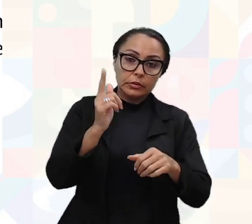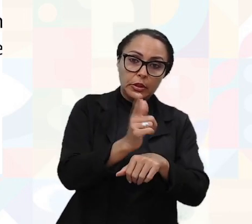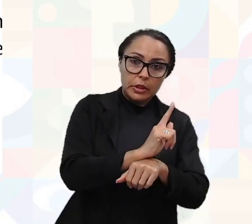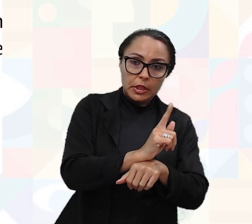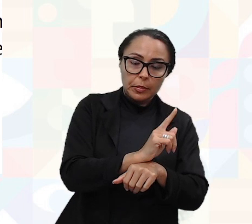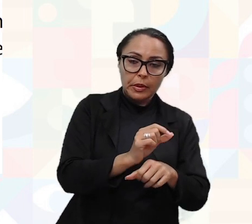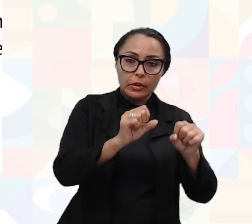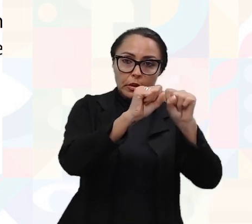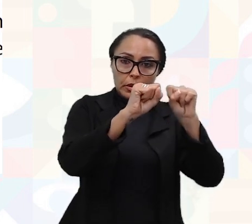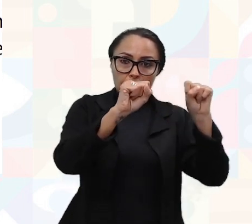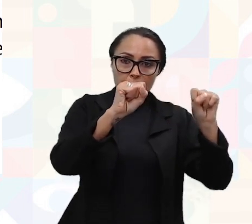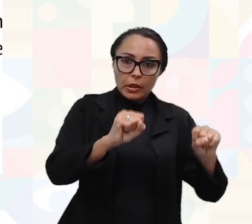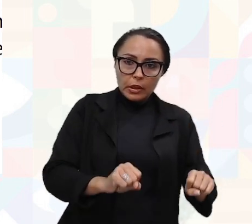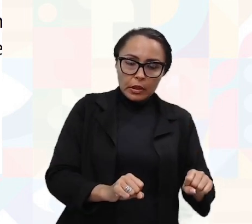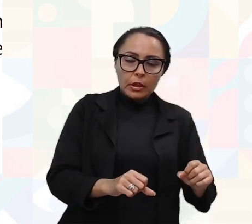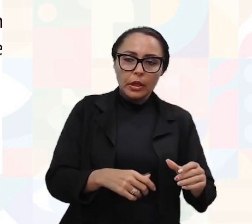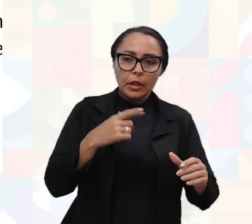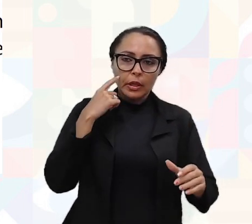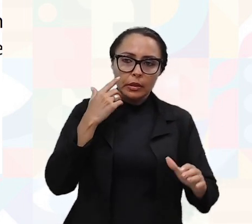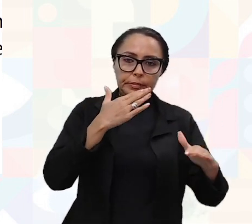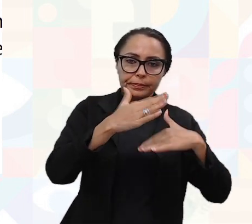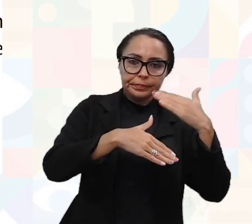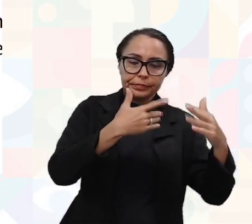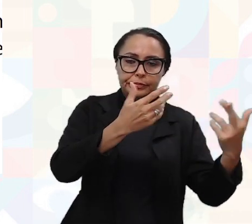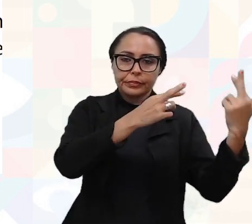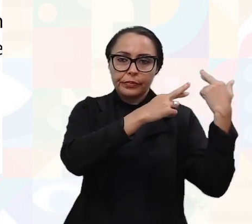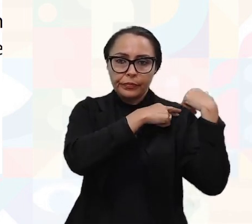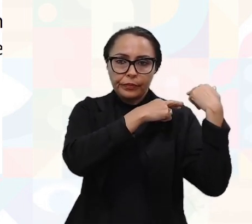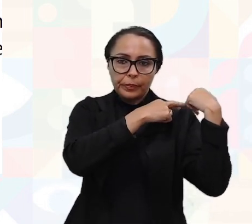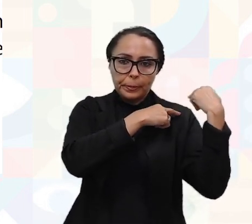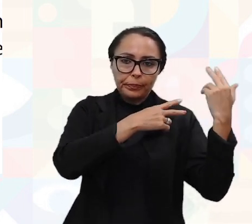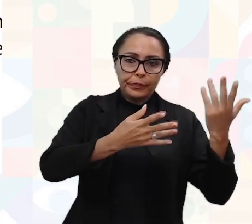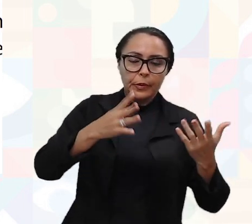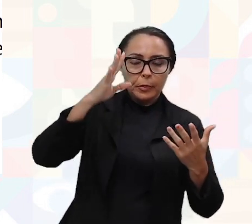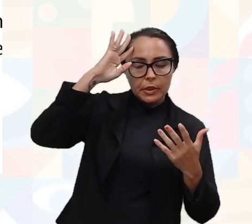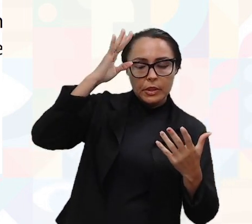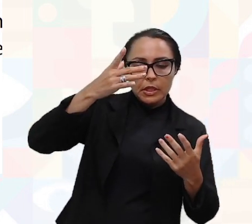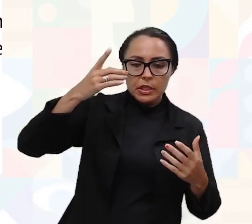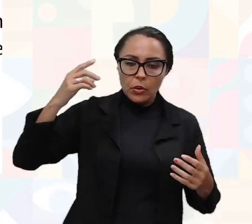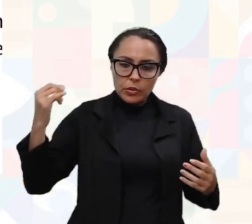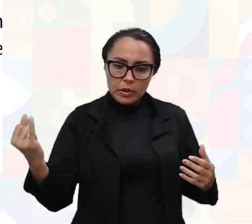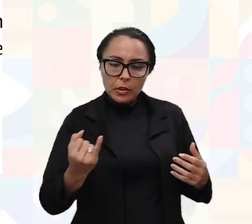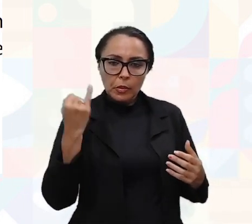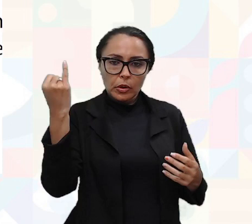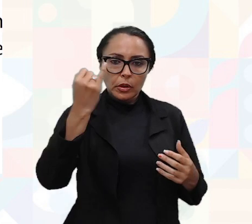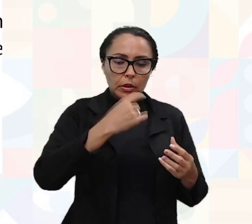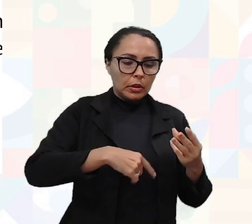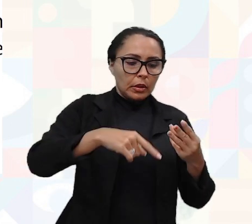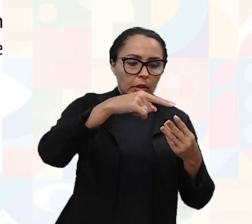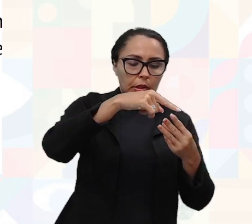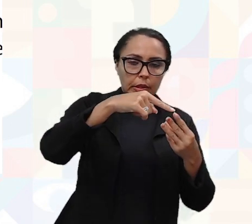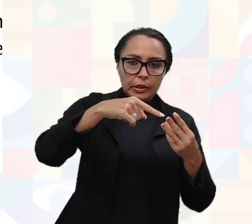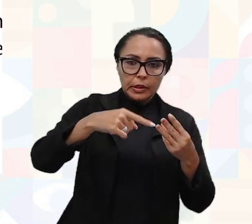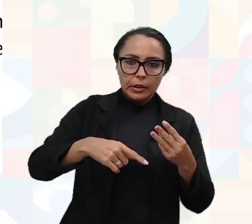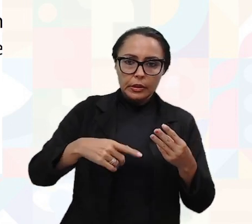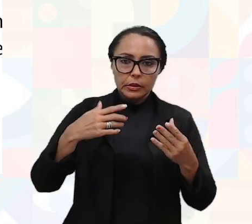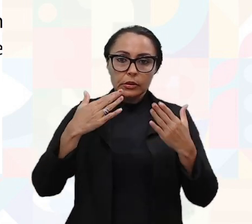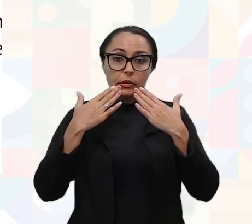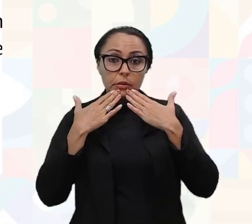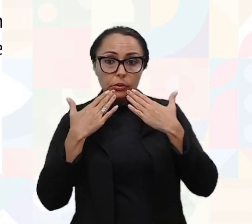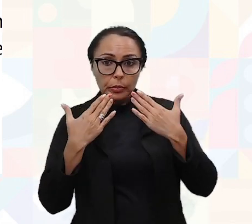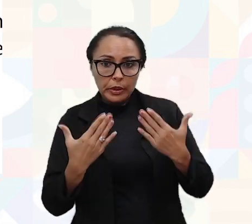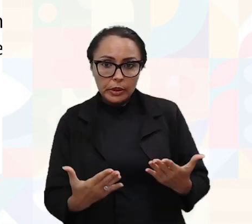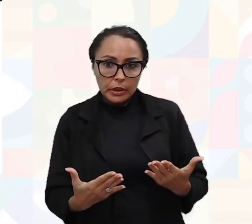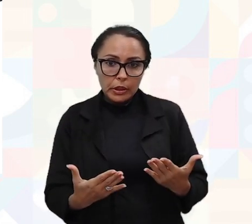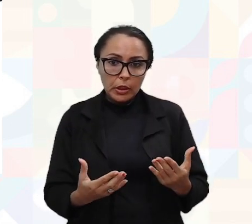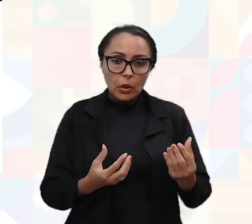sistema, os grandes sistemas de produção são responsáveis por tomar decisões importantes em 3 áreas: quanto pedir,